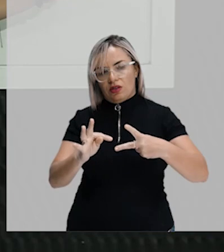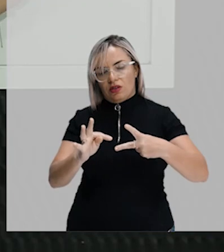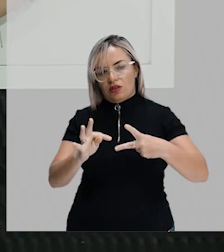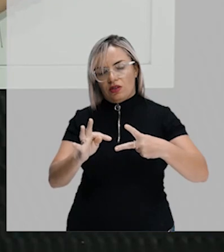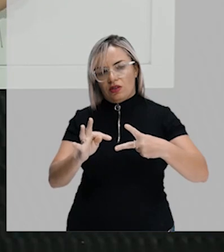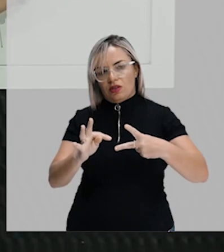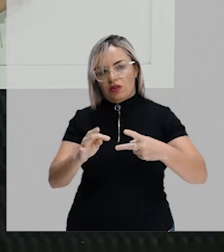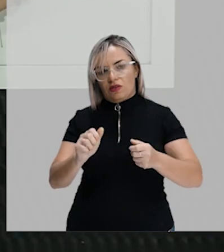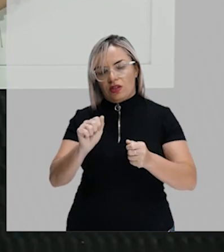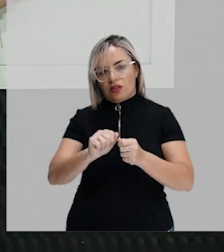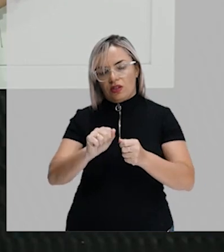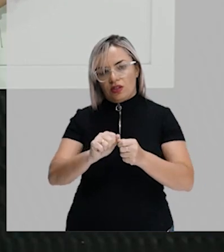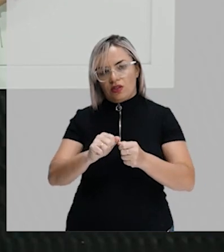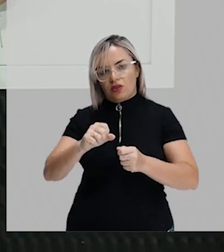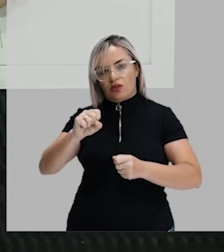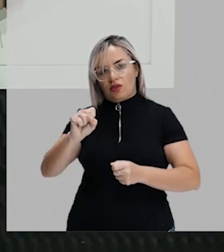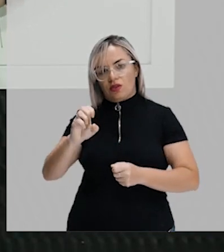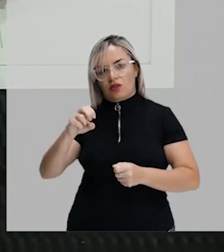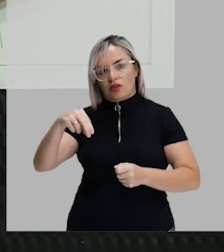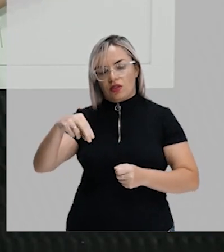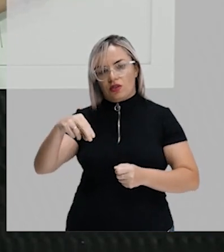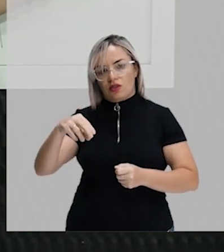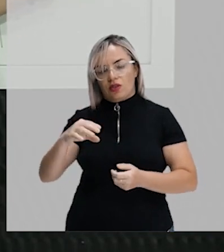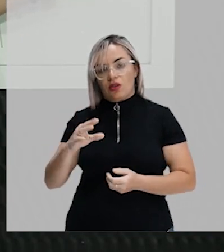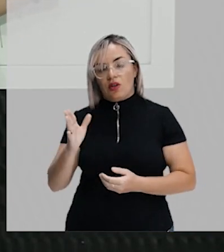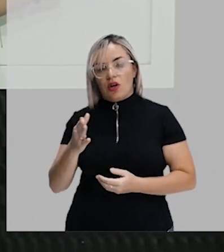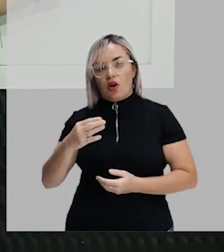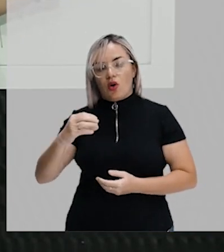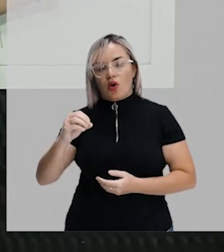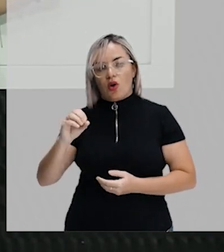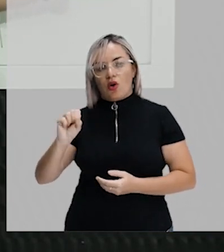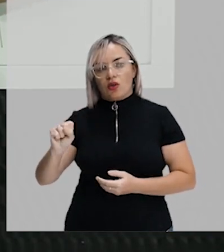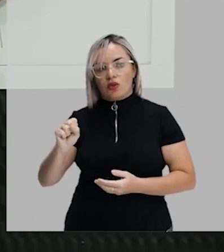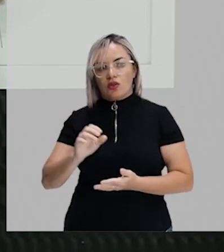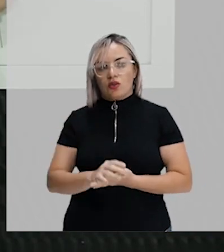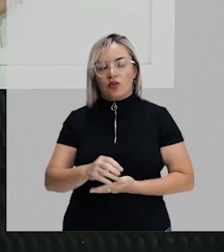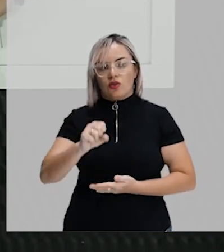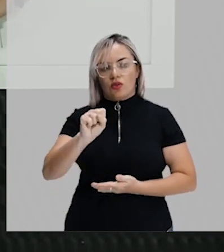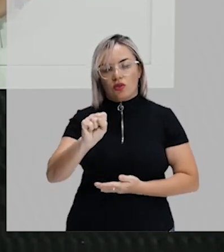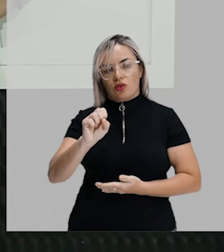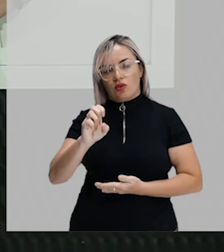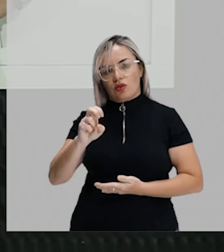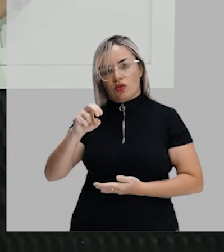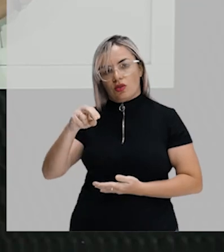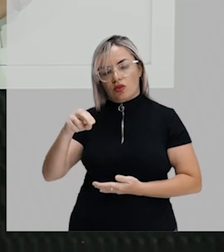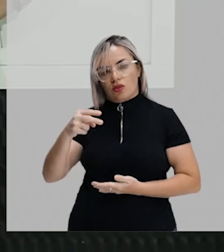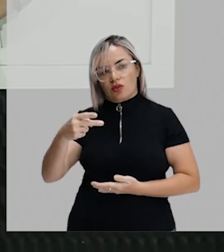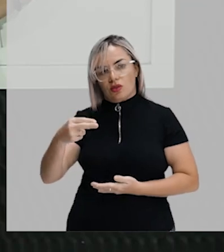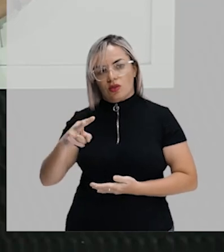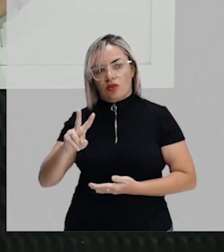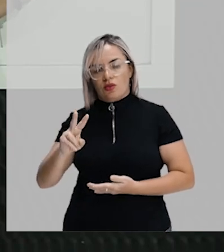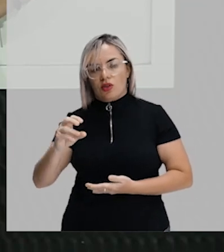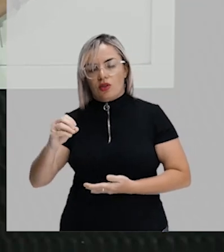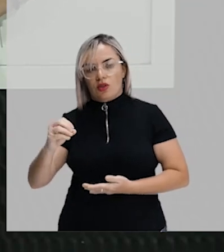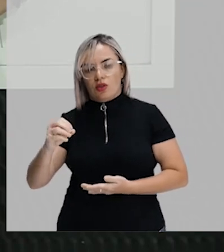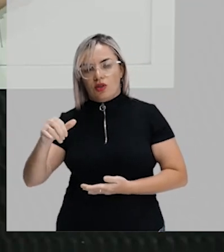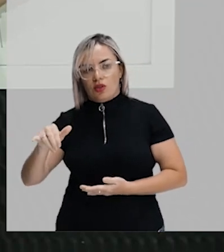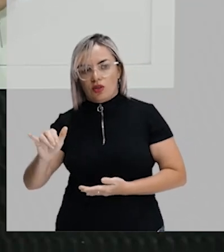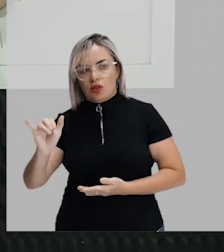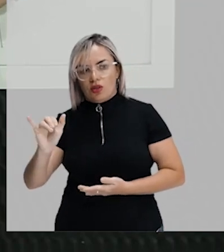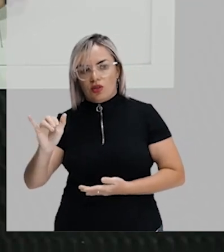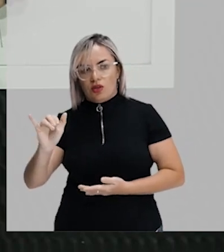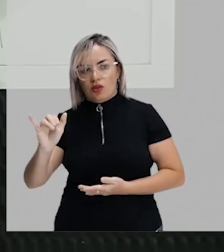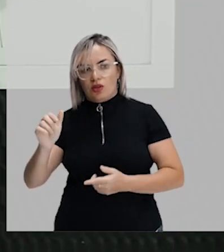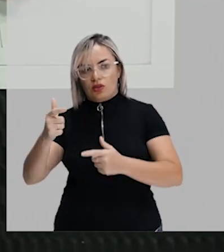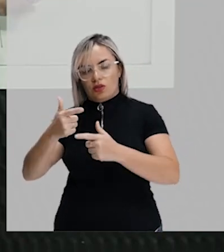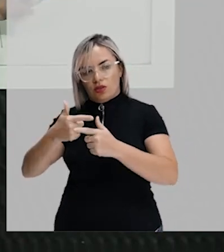fazendo seno e cosseno. Então, o seno vai ser VOY vezes o VO, né? Quer dizer, sobre